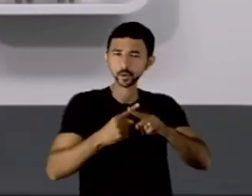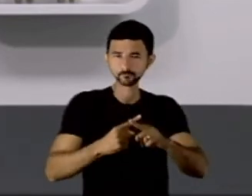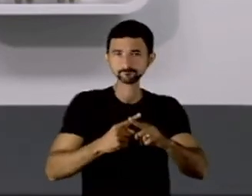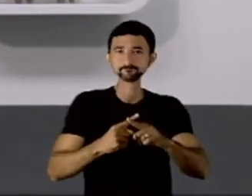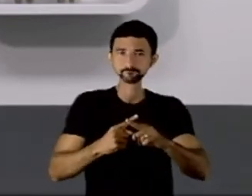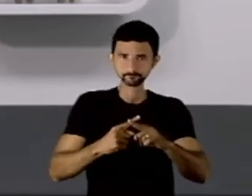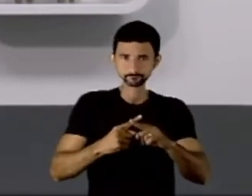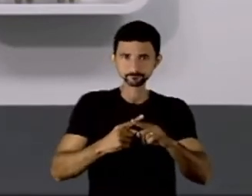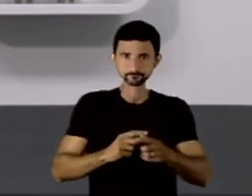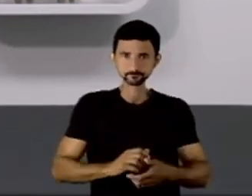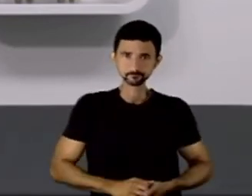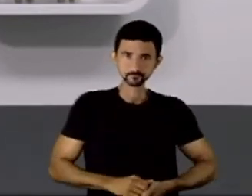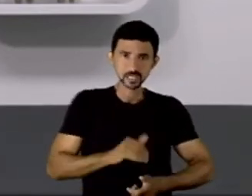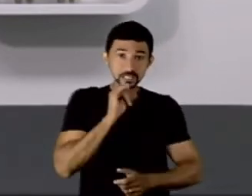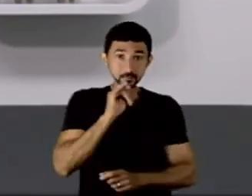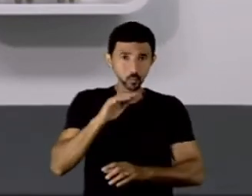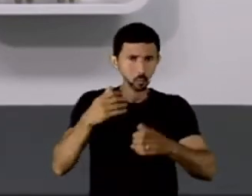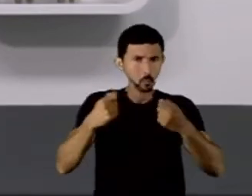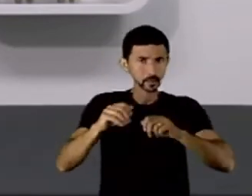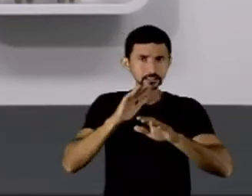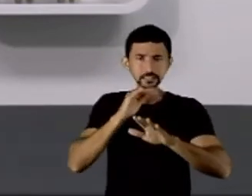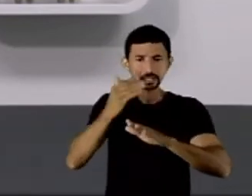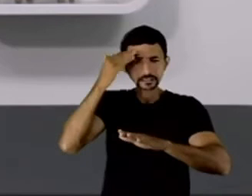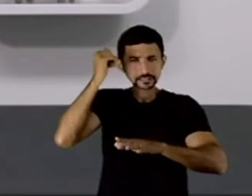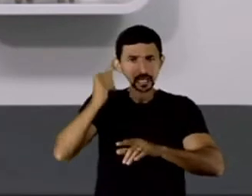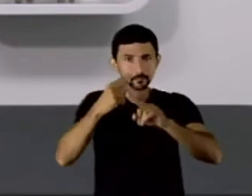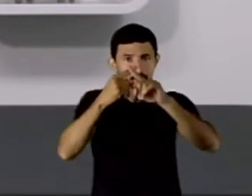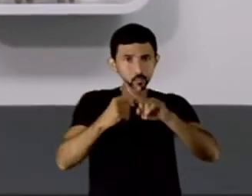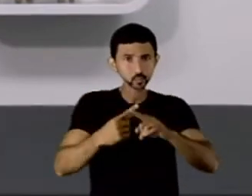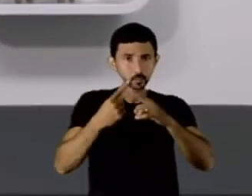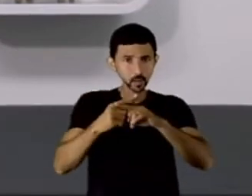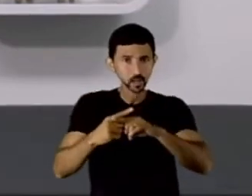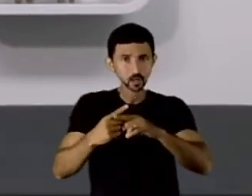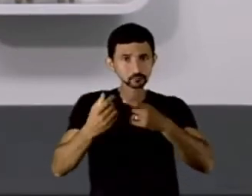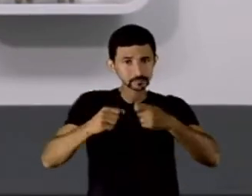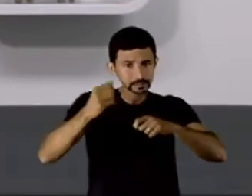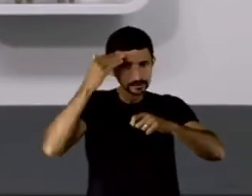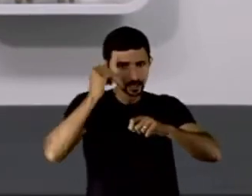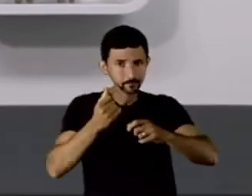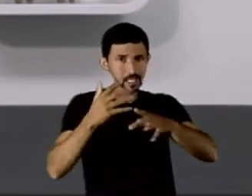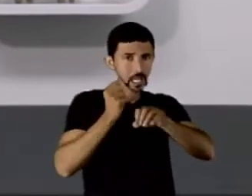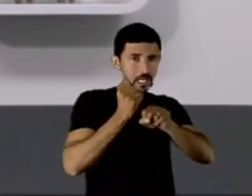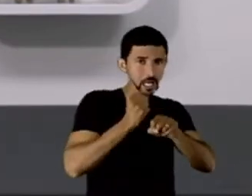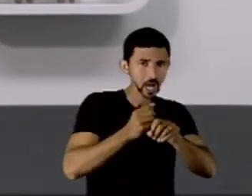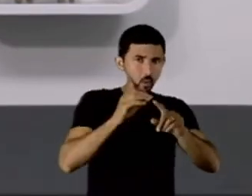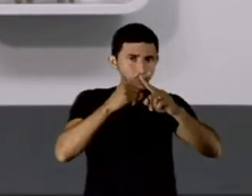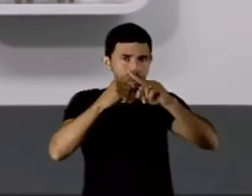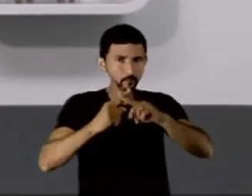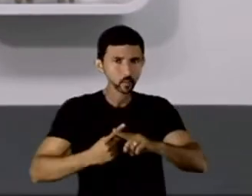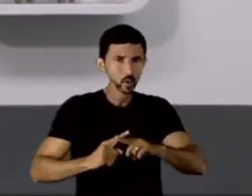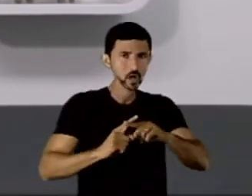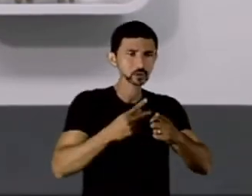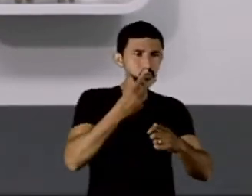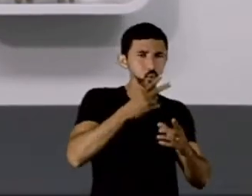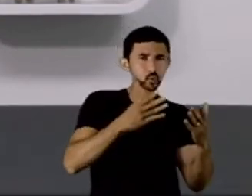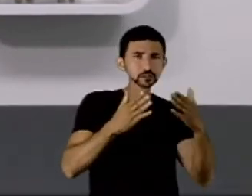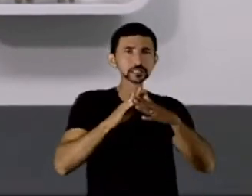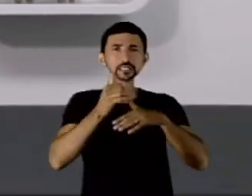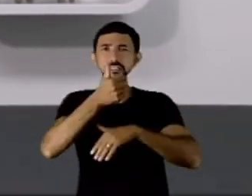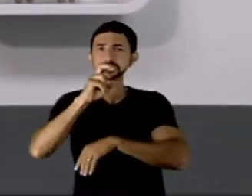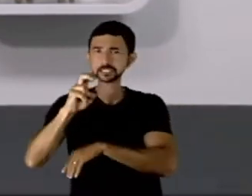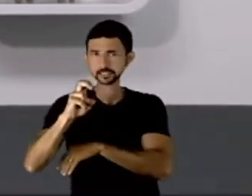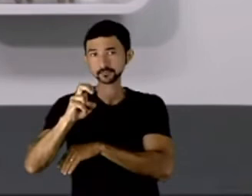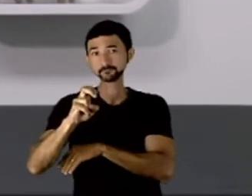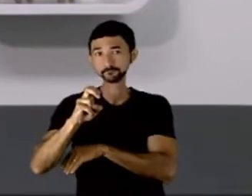multiplicação. Não basta só saber multiplicar. Não basta eu saber a tabuada do 2 até o 15.